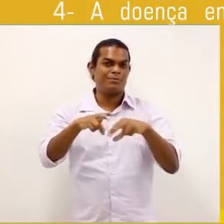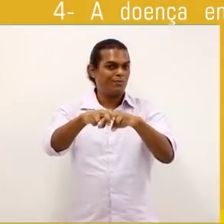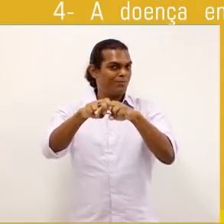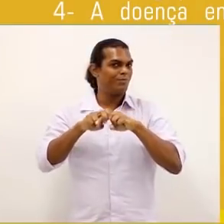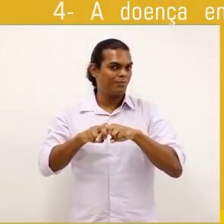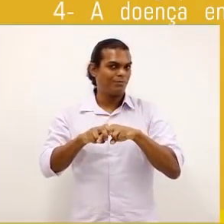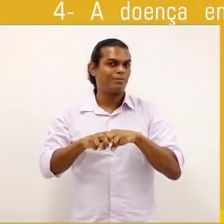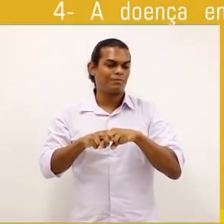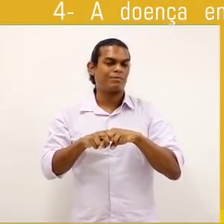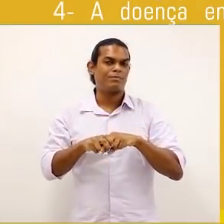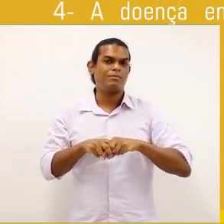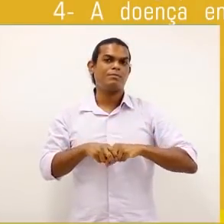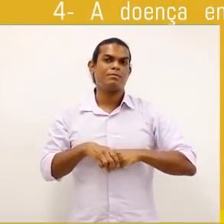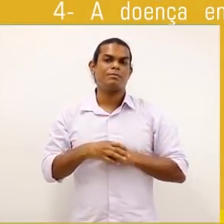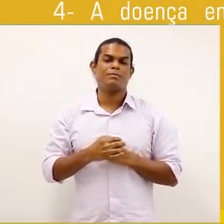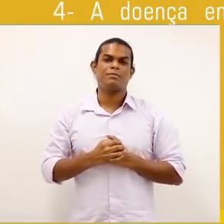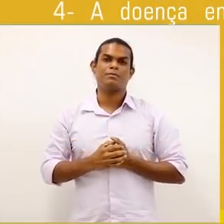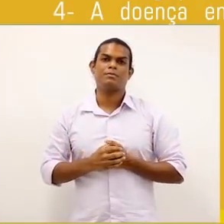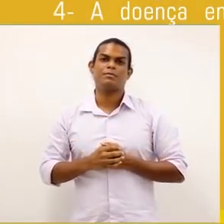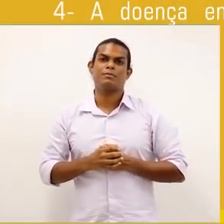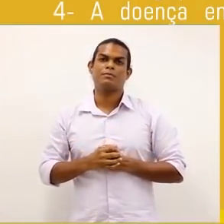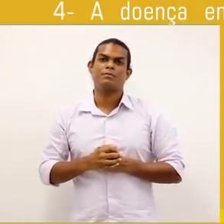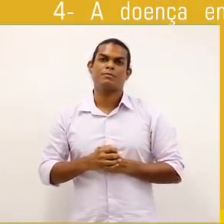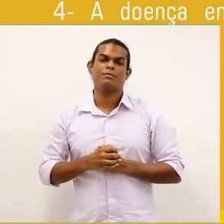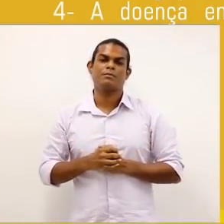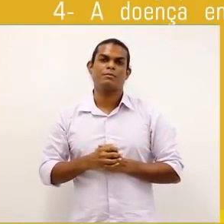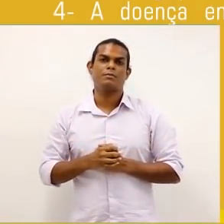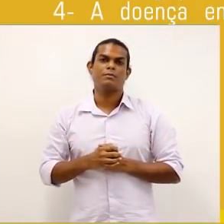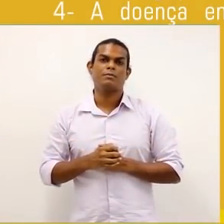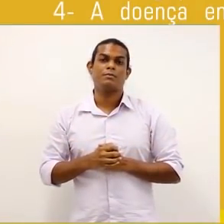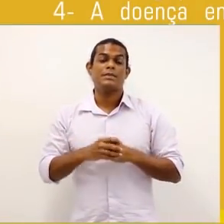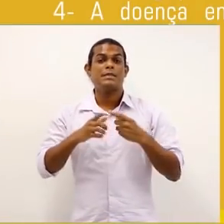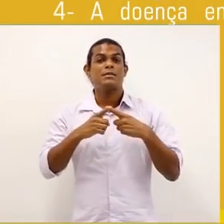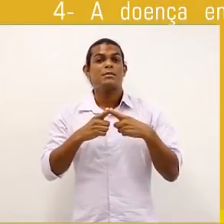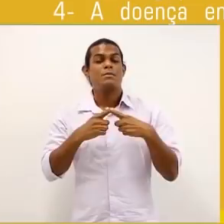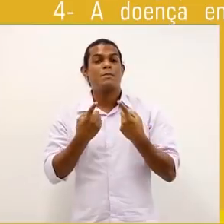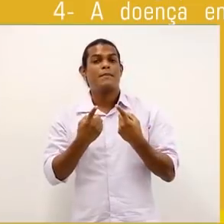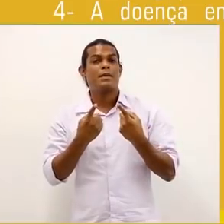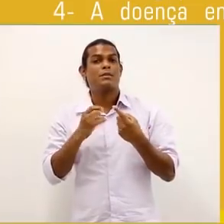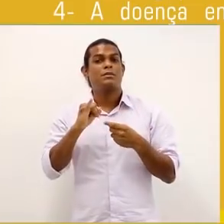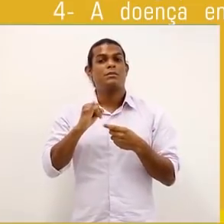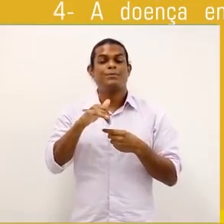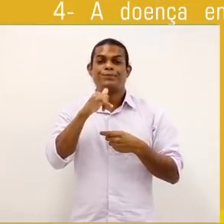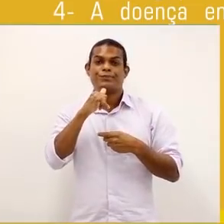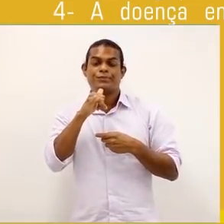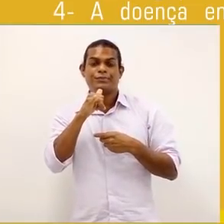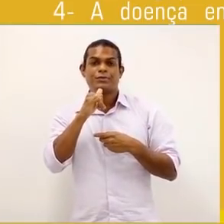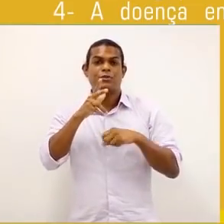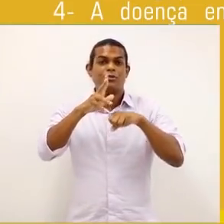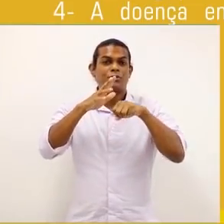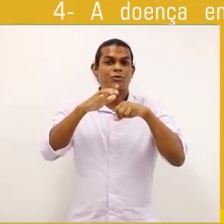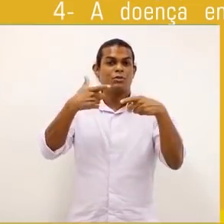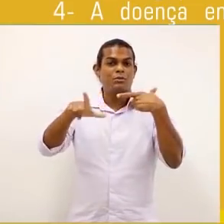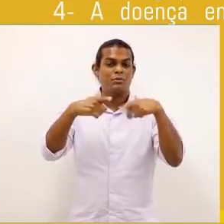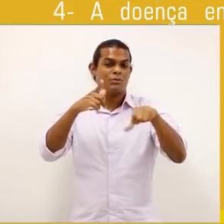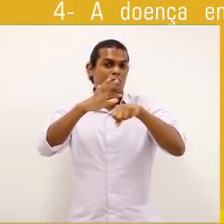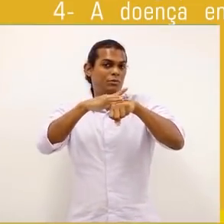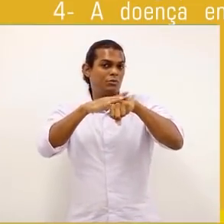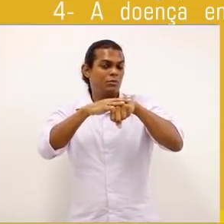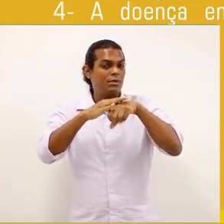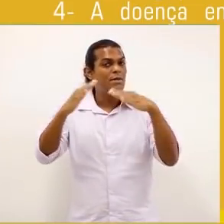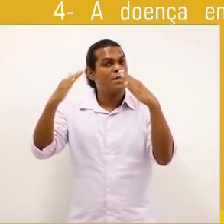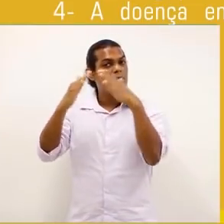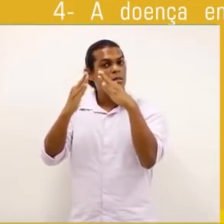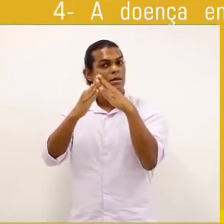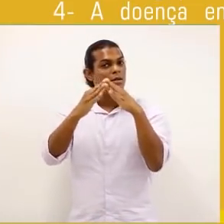neste caso que tem uma ressalva na própria legislação. Porém, se ele foi na casa dele, ou foi no ambiente de residência da sociedade onde ele